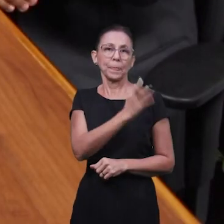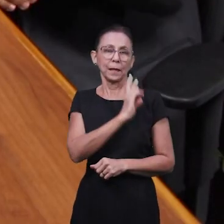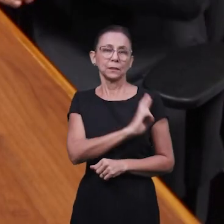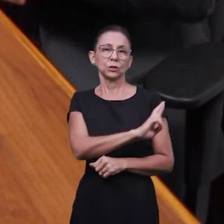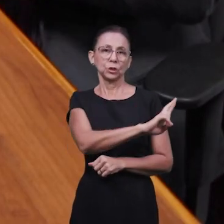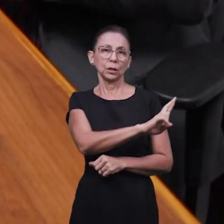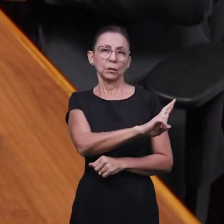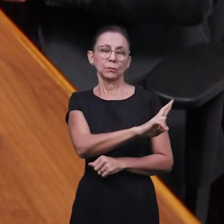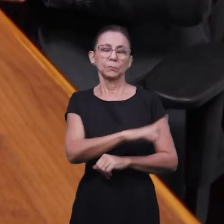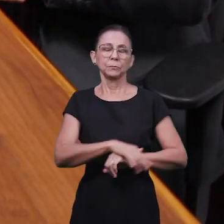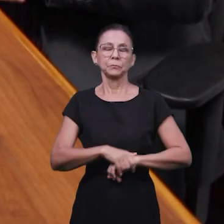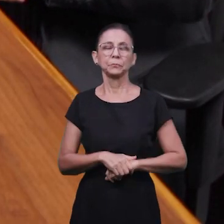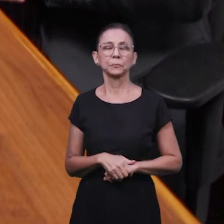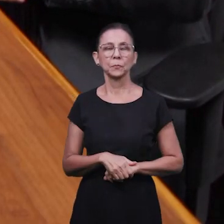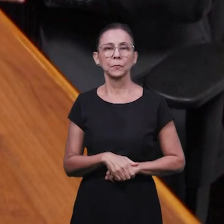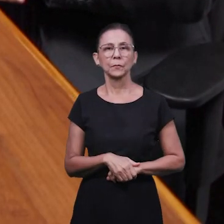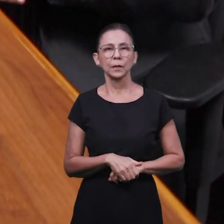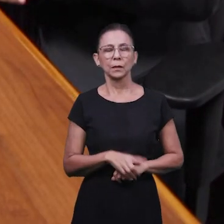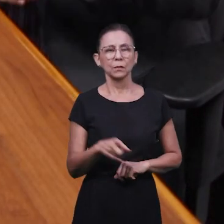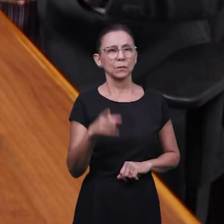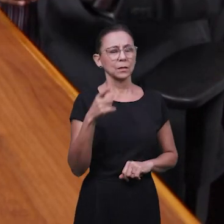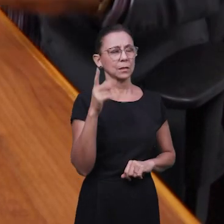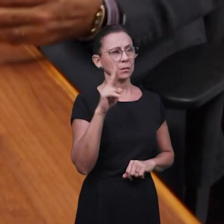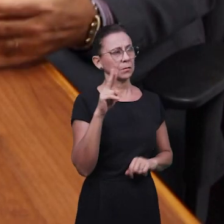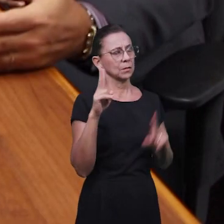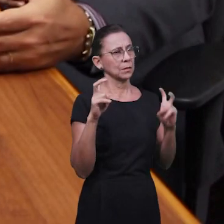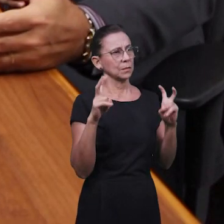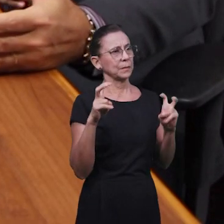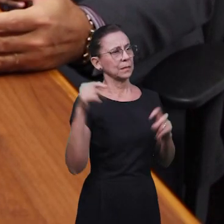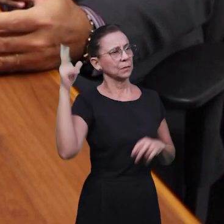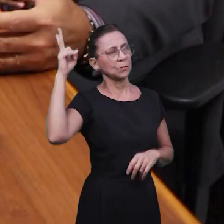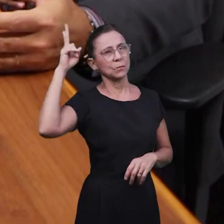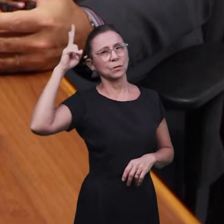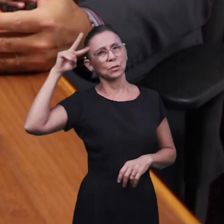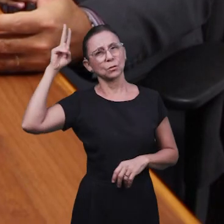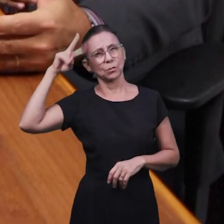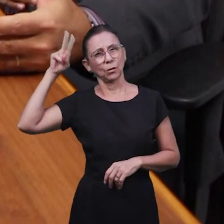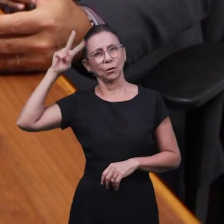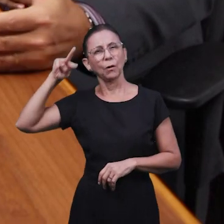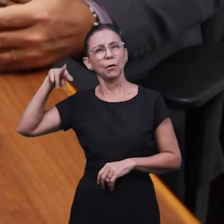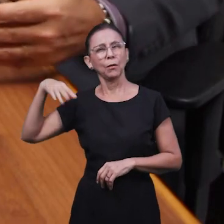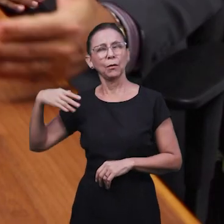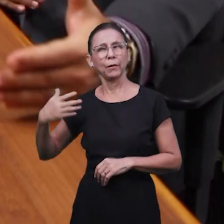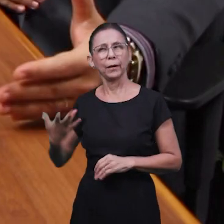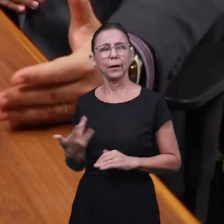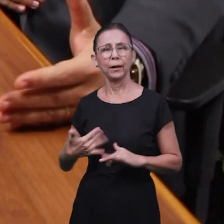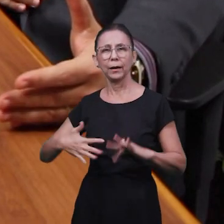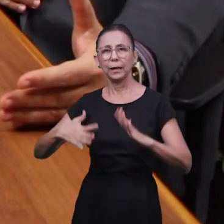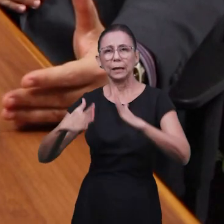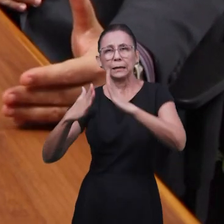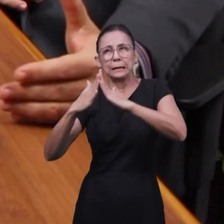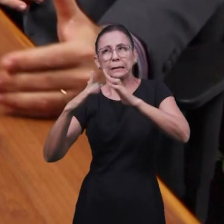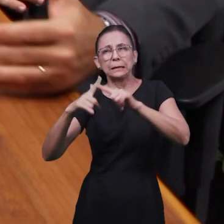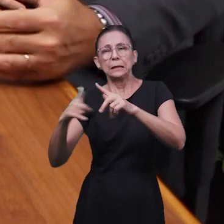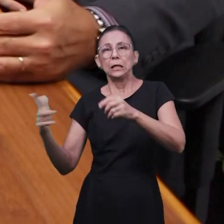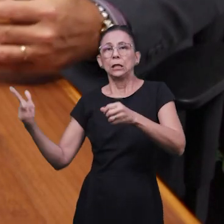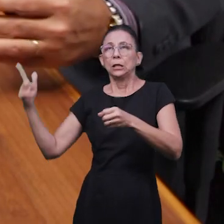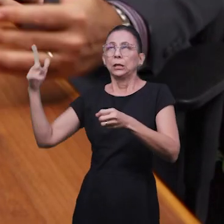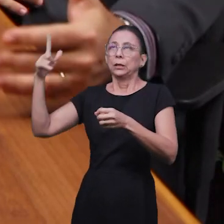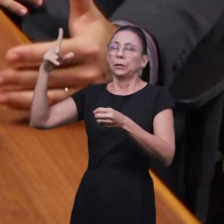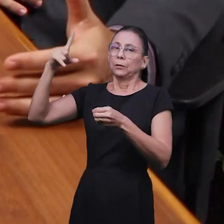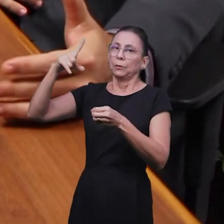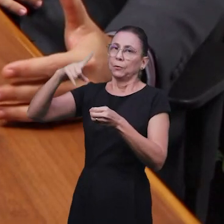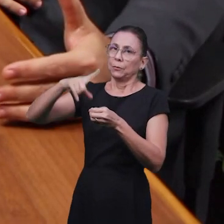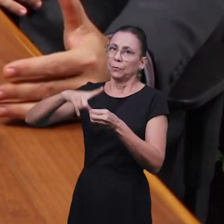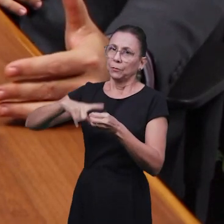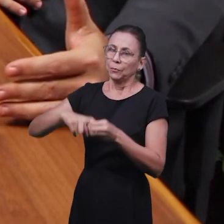período, como você usou essa expressão, da igreja histórica, dessa igreja que voltou à